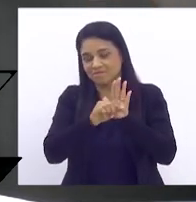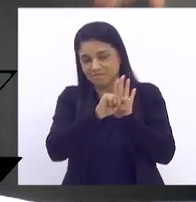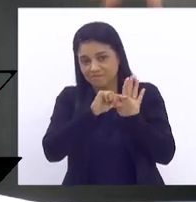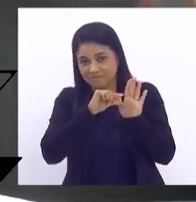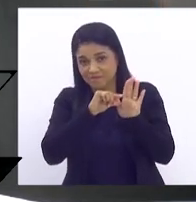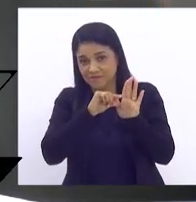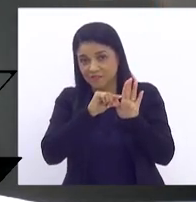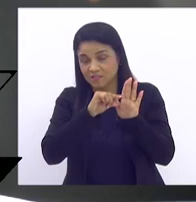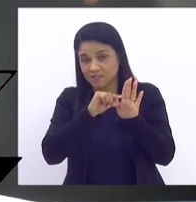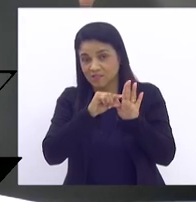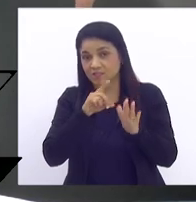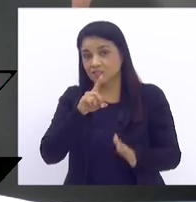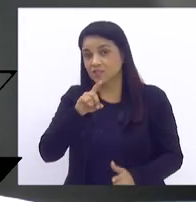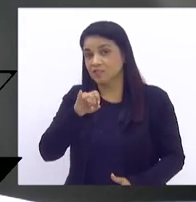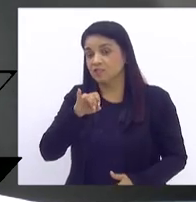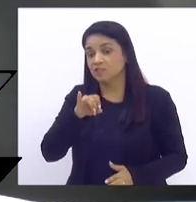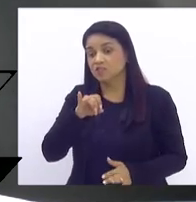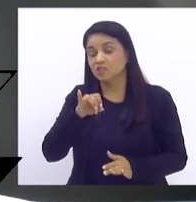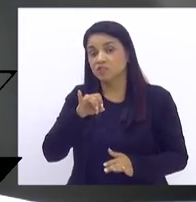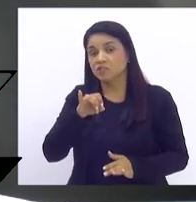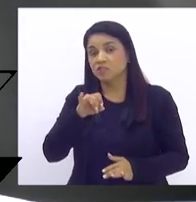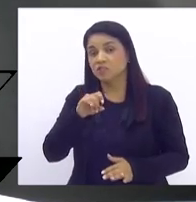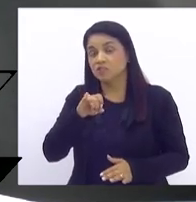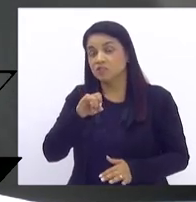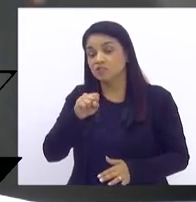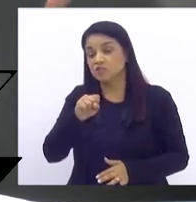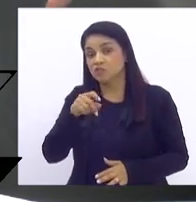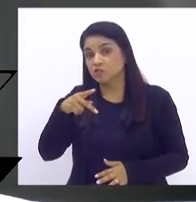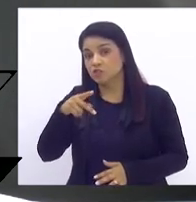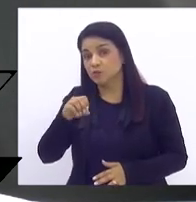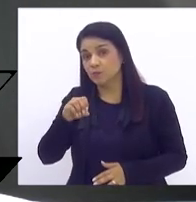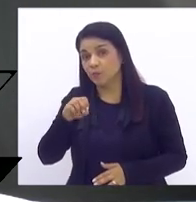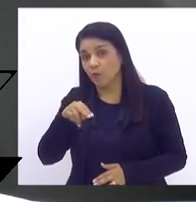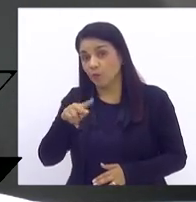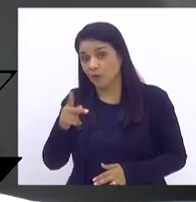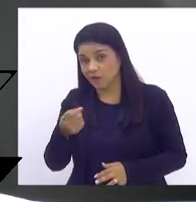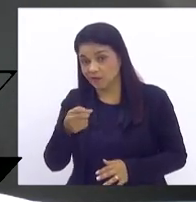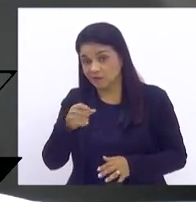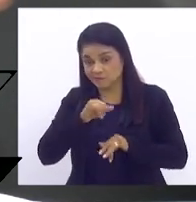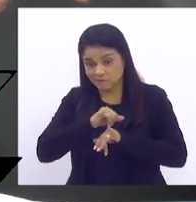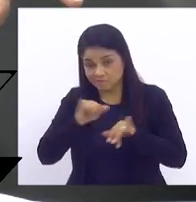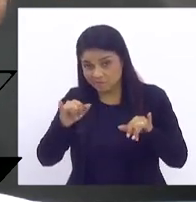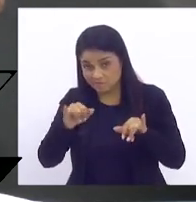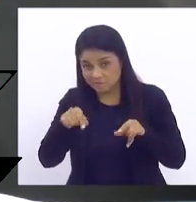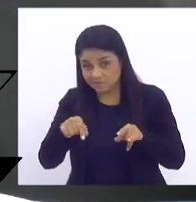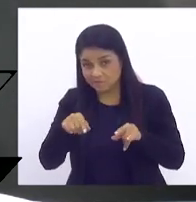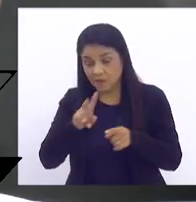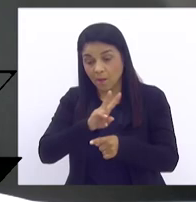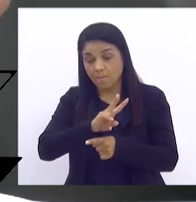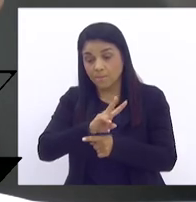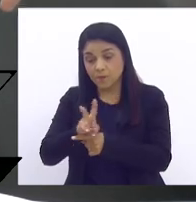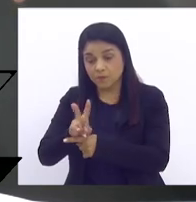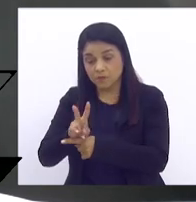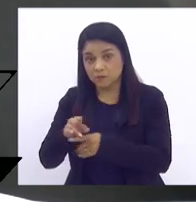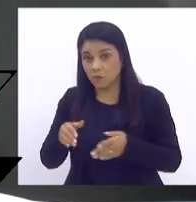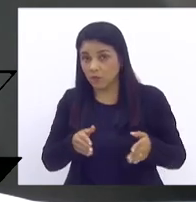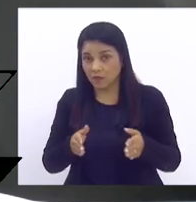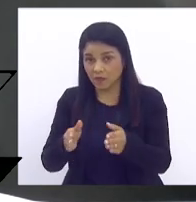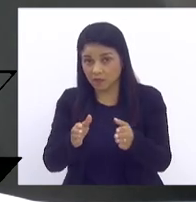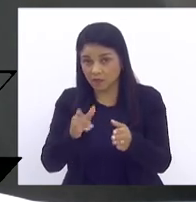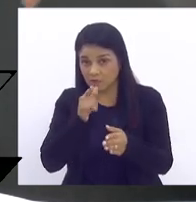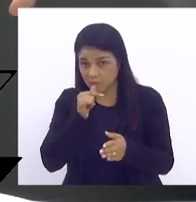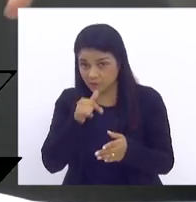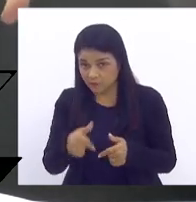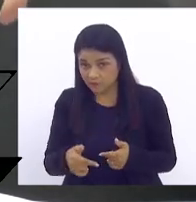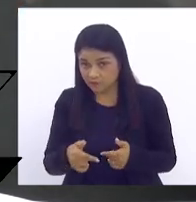a proteção dos rios. Eu não mexi nisso, porque teria que mexer no artigo 1º também.